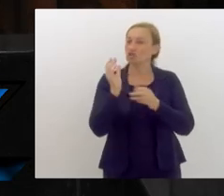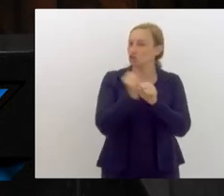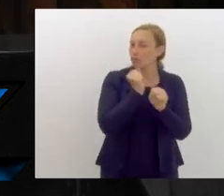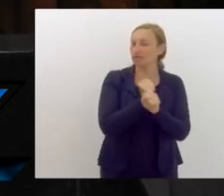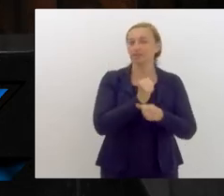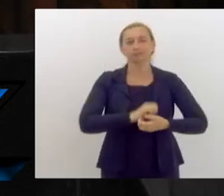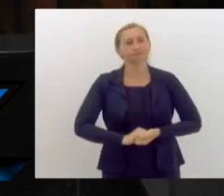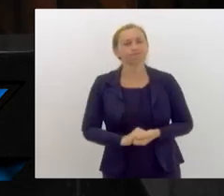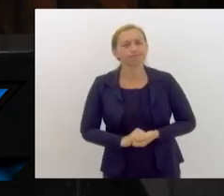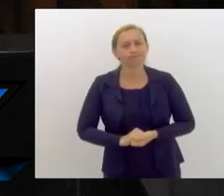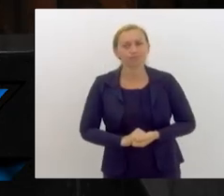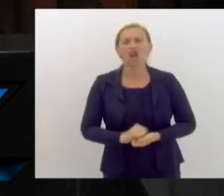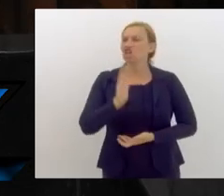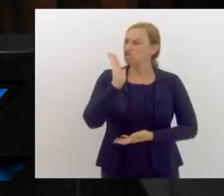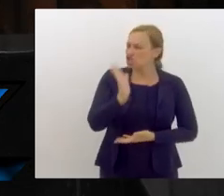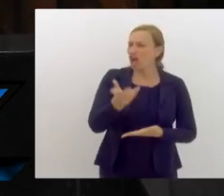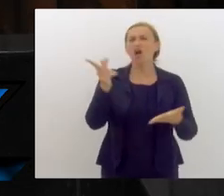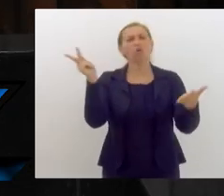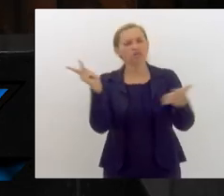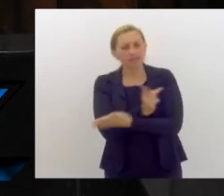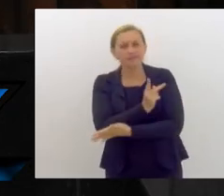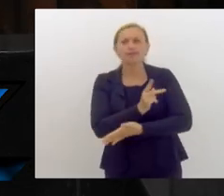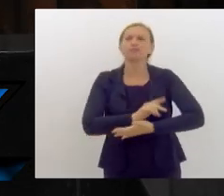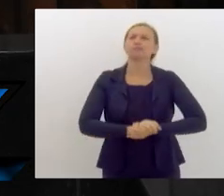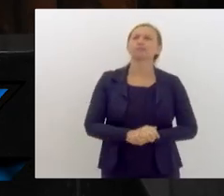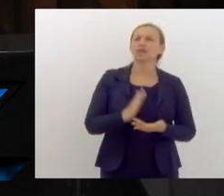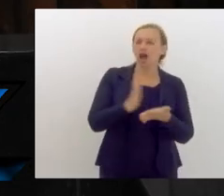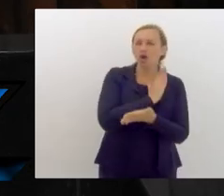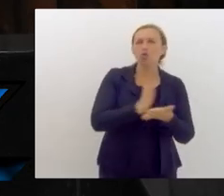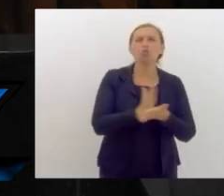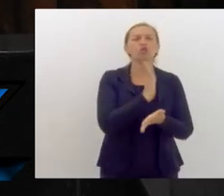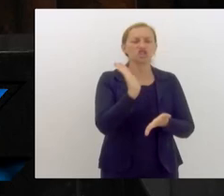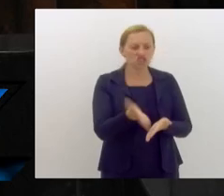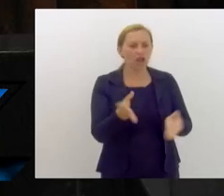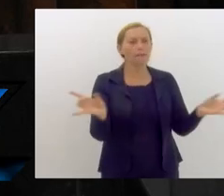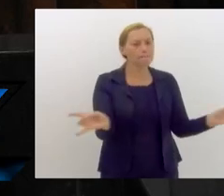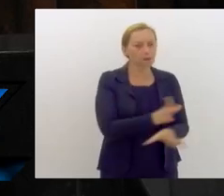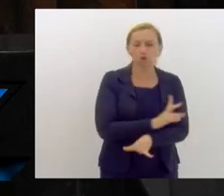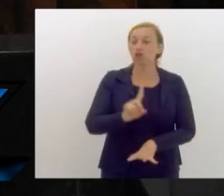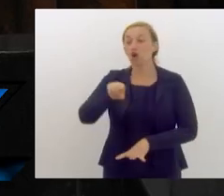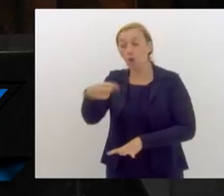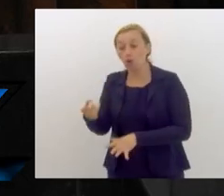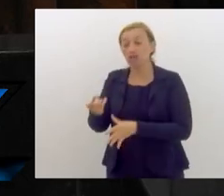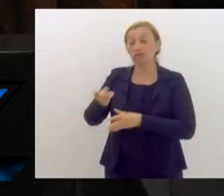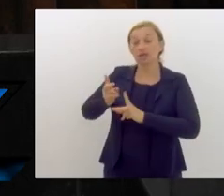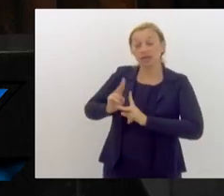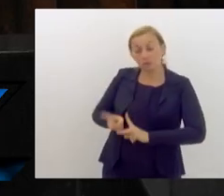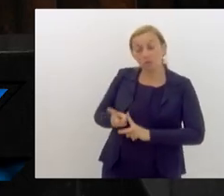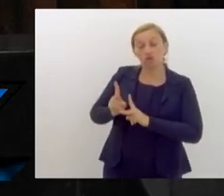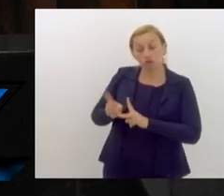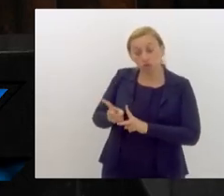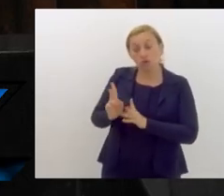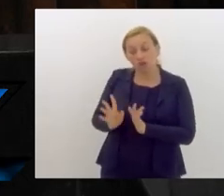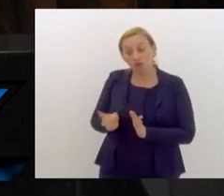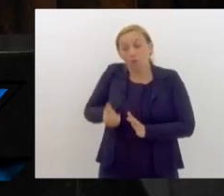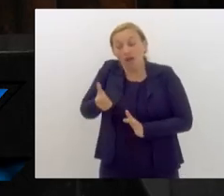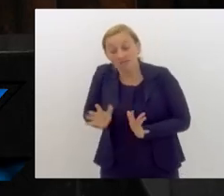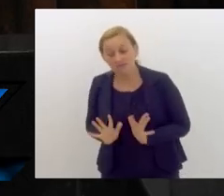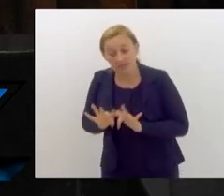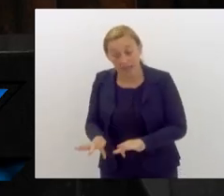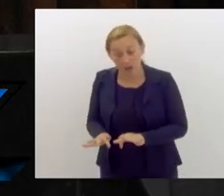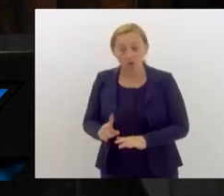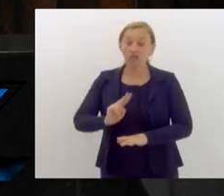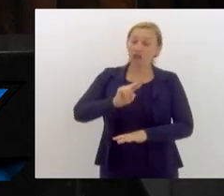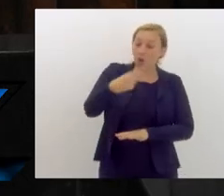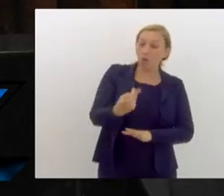que já estão acontecendo algumas já entregues e outras já acontecendo outras já em fase final e outras em